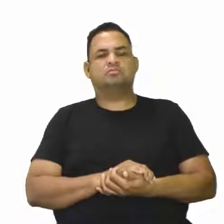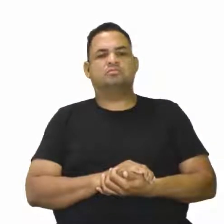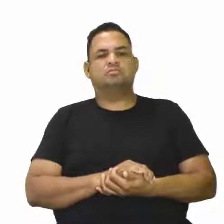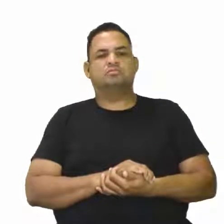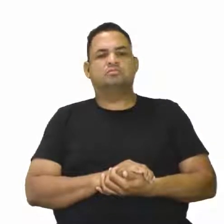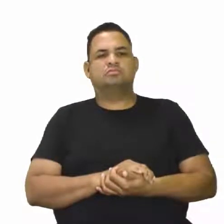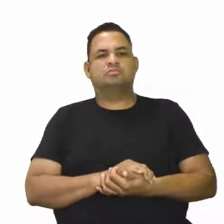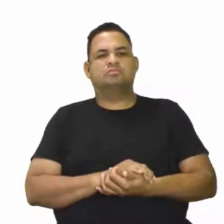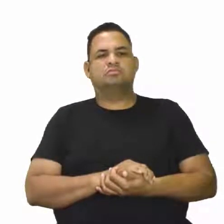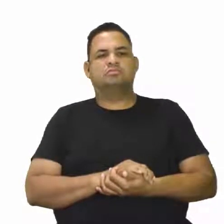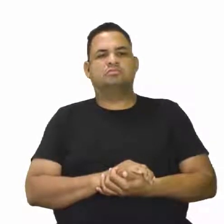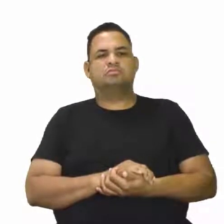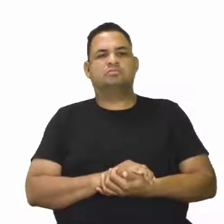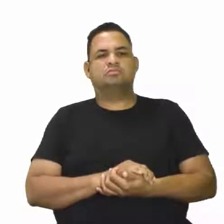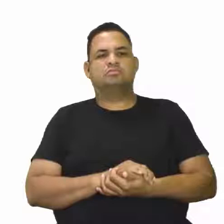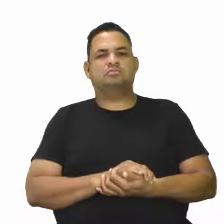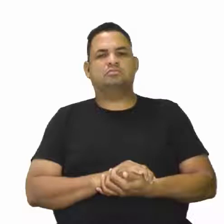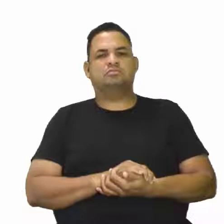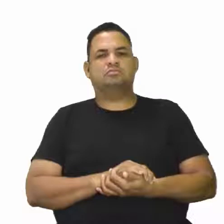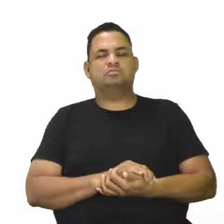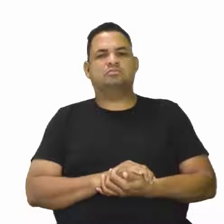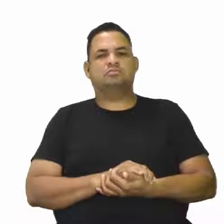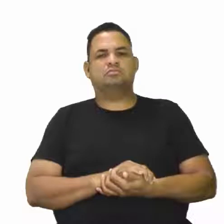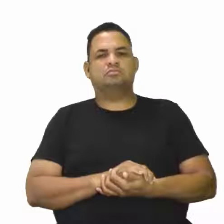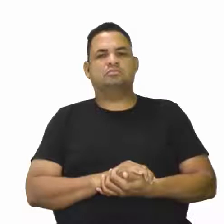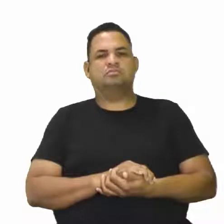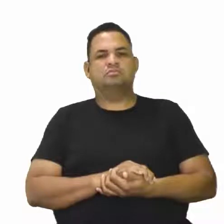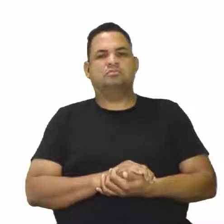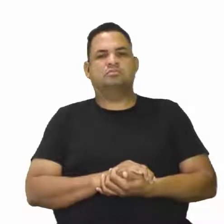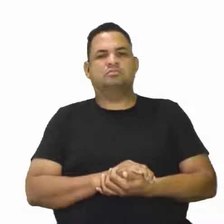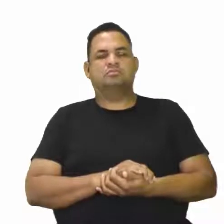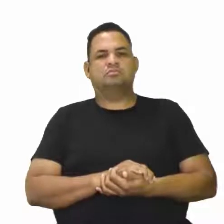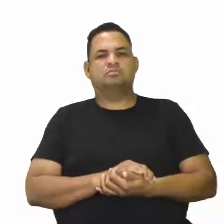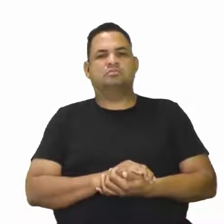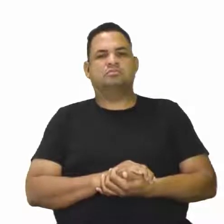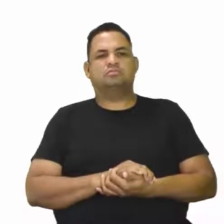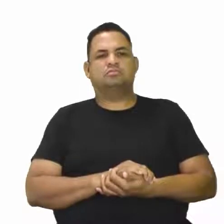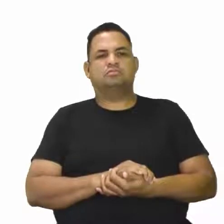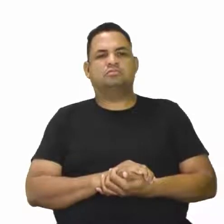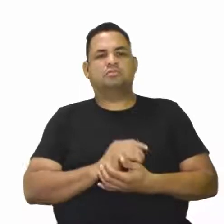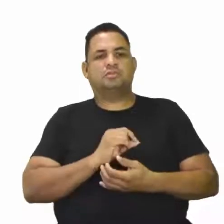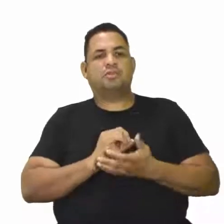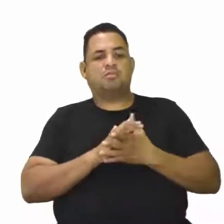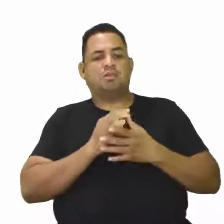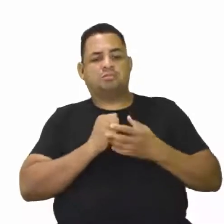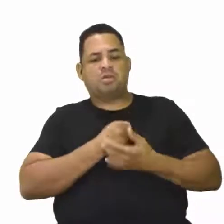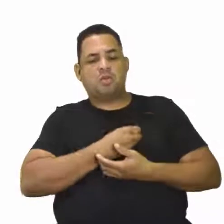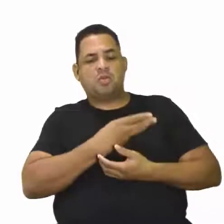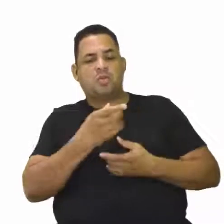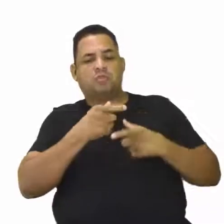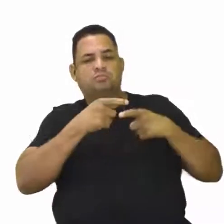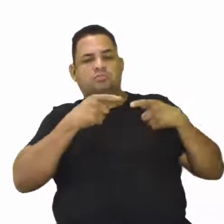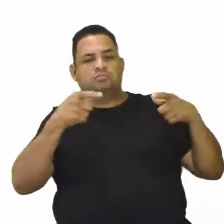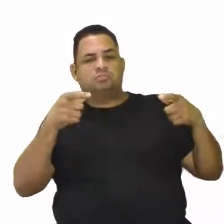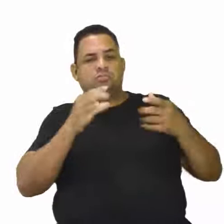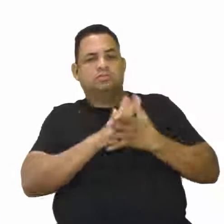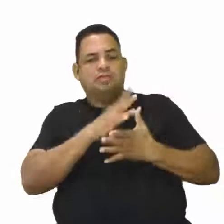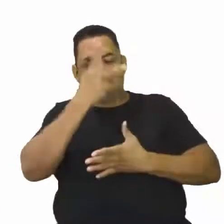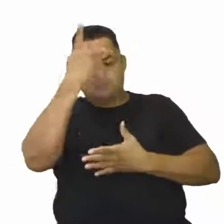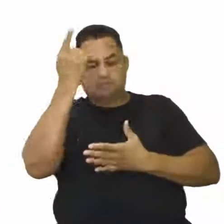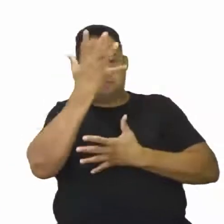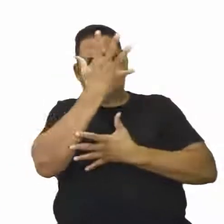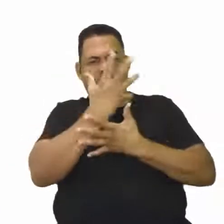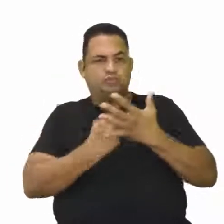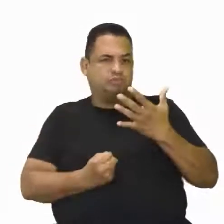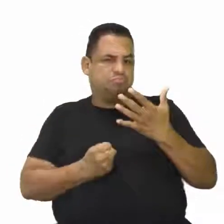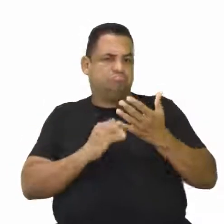desaparecidos que não são encontrados ni vivos ni muertos. Aumenta a quantidade de desaparecidos que